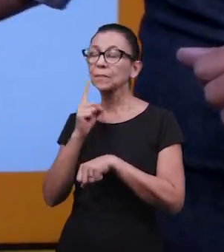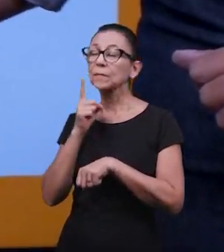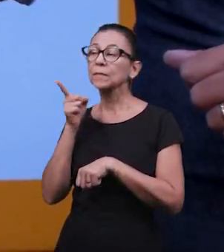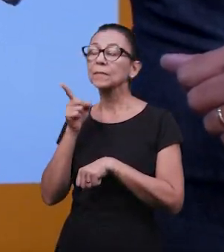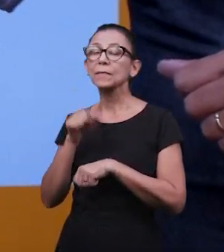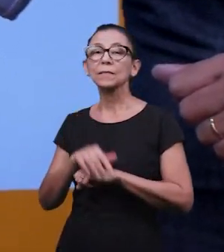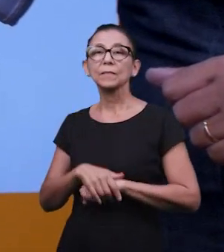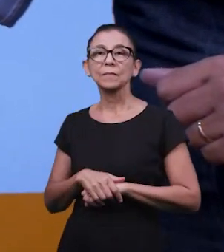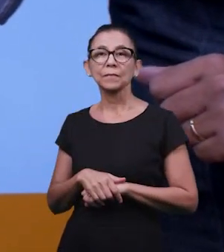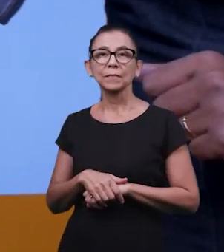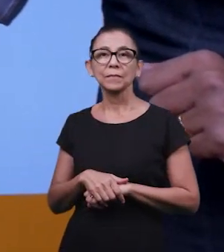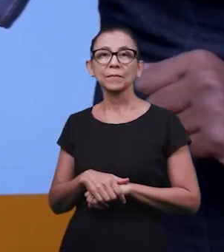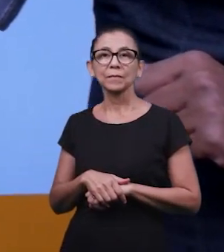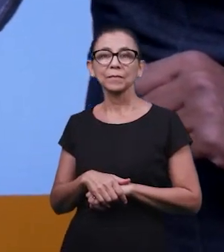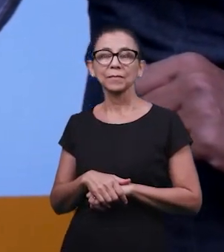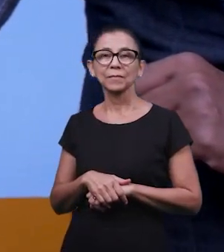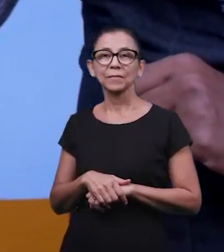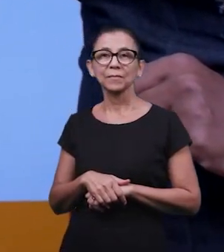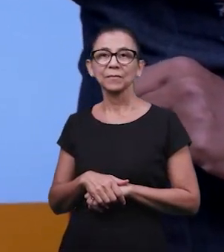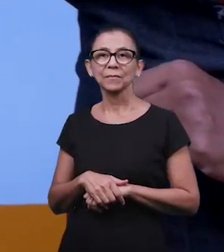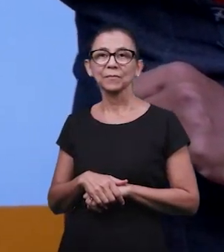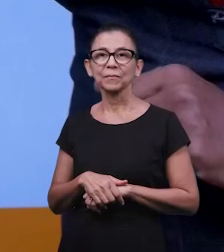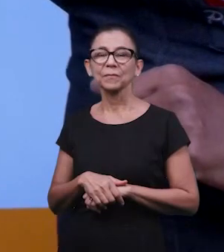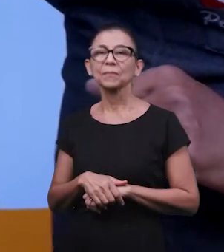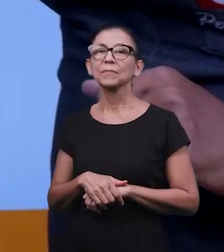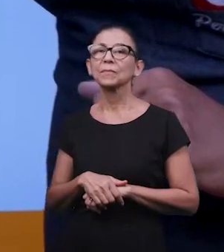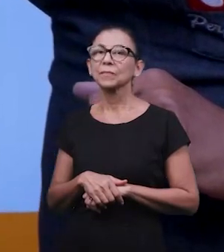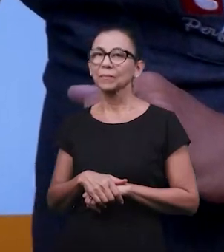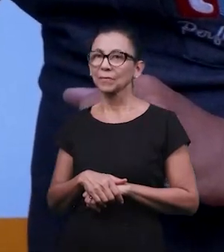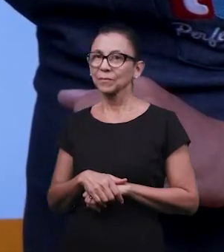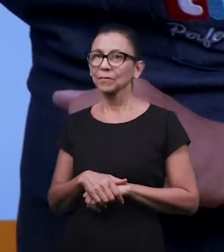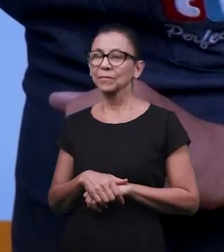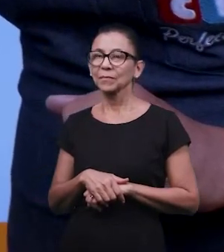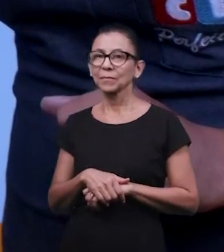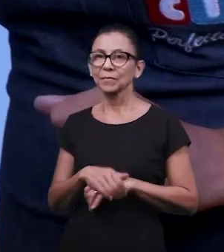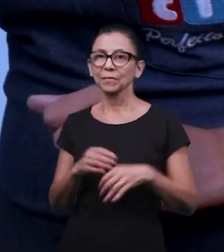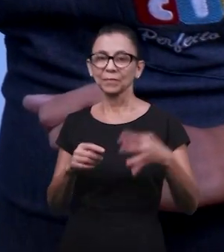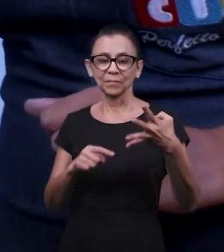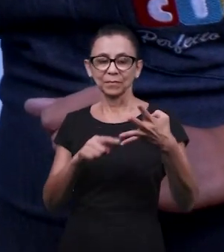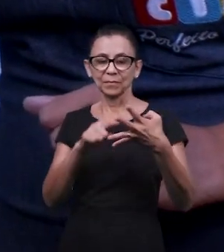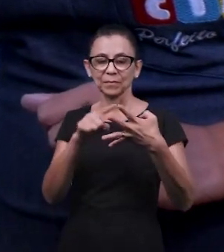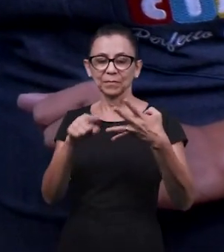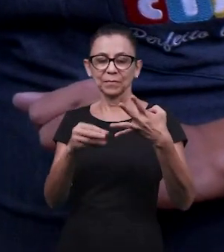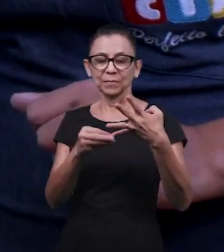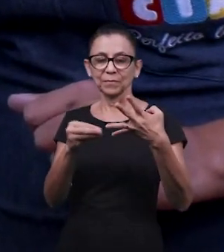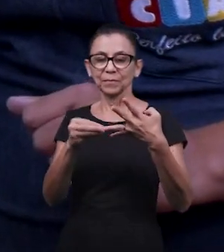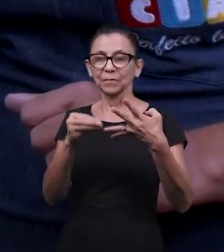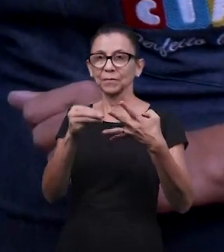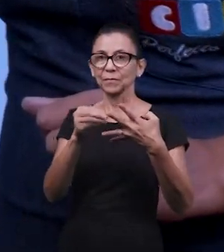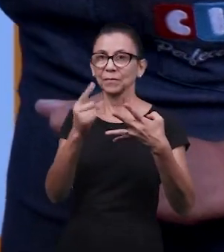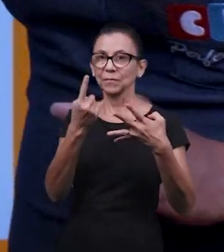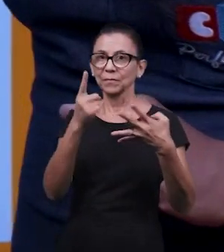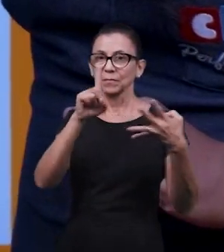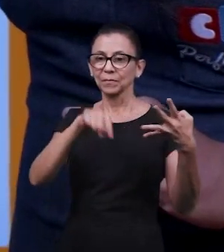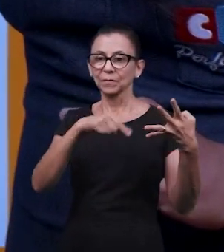embaixo, nos últimos compassos, temos uma ligadura. Nós já sabemos que nós não tocamos,